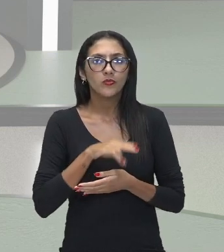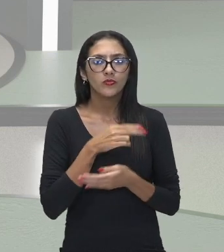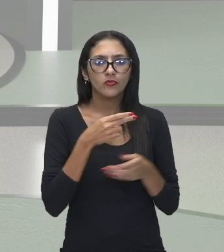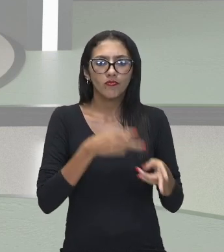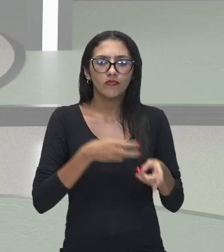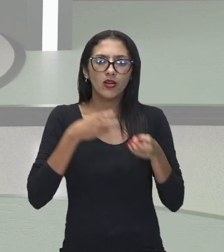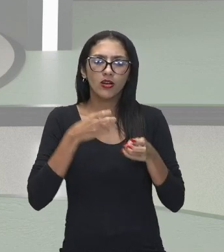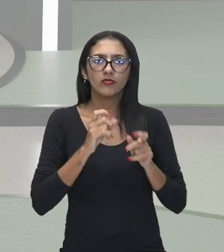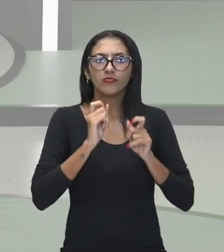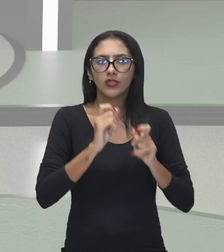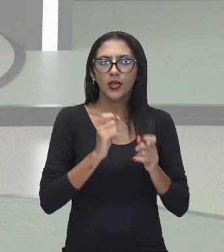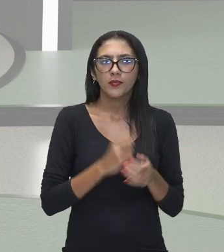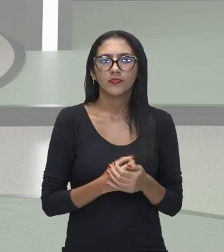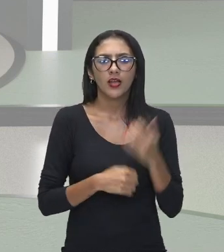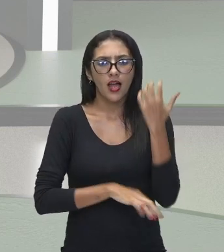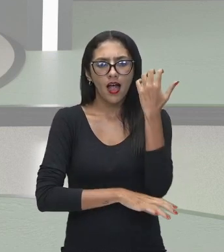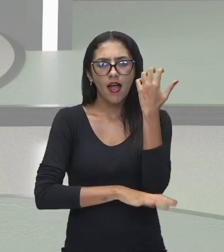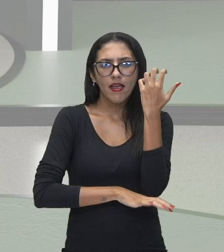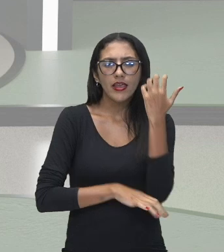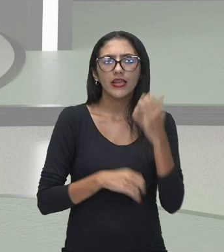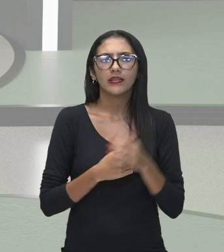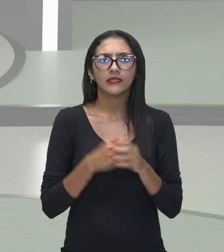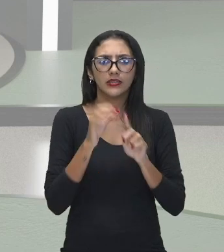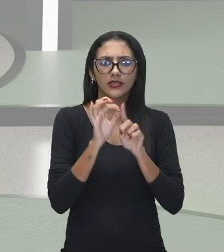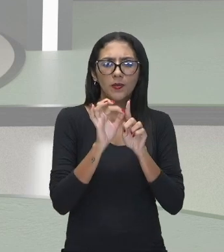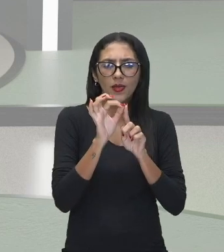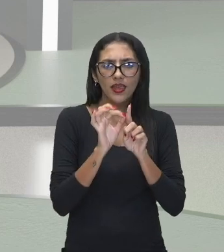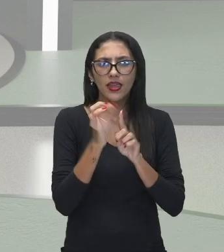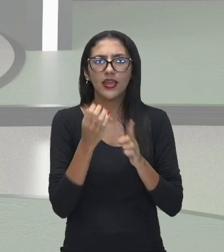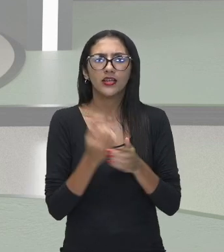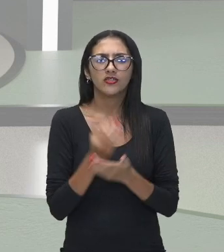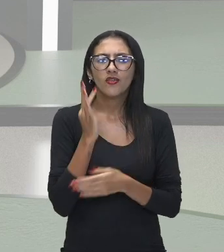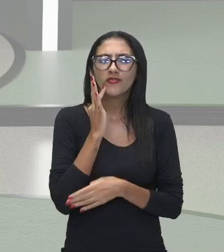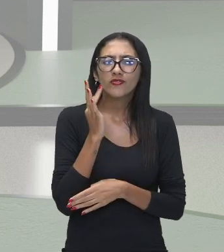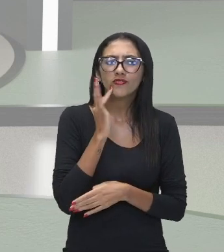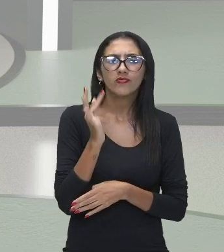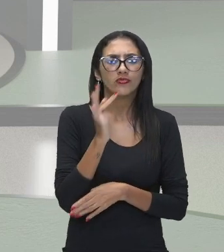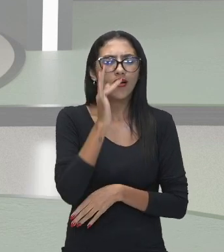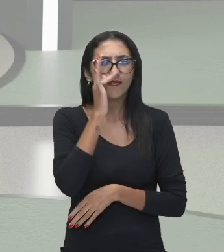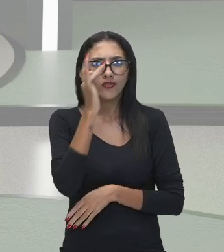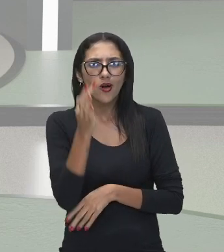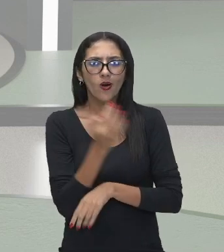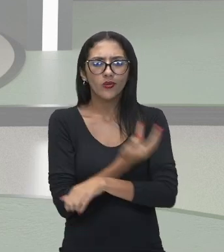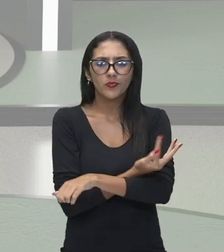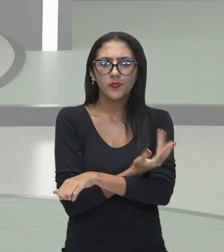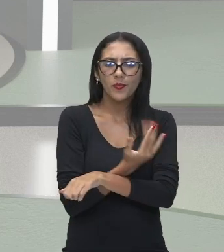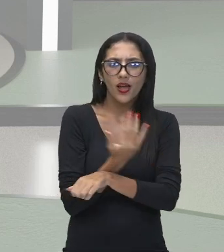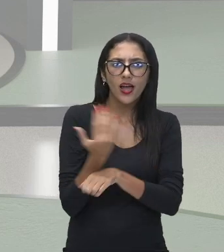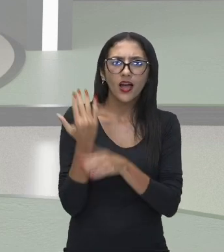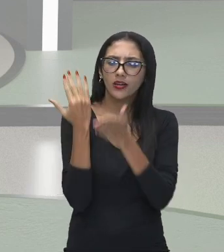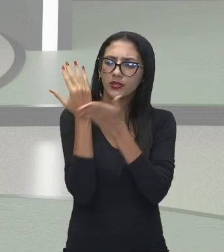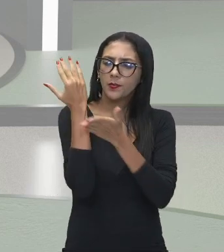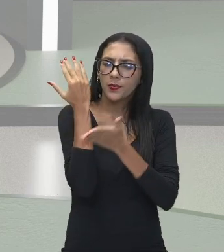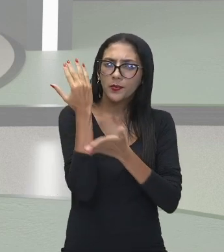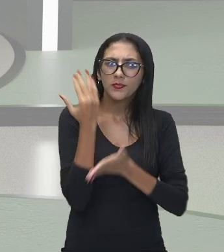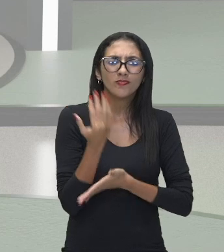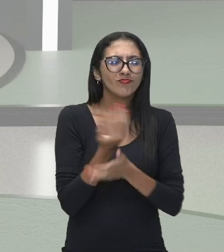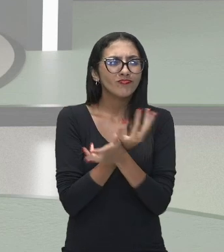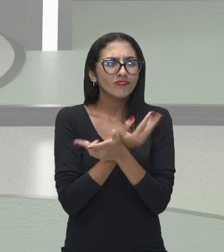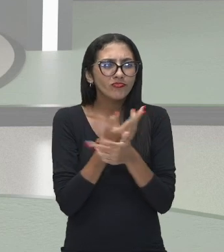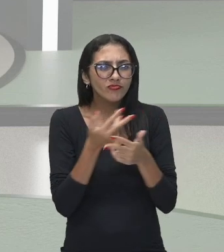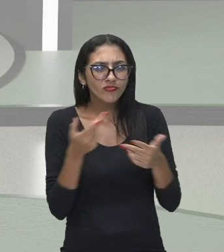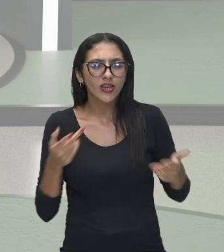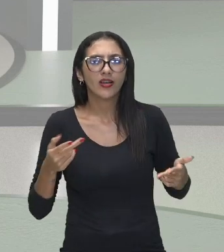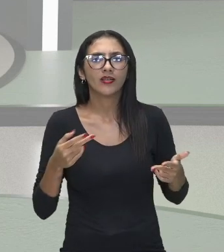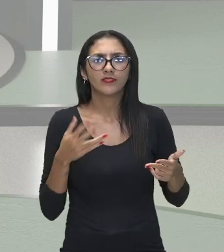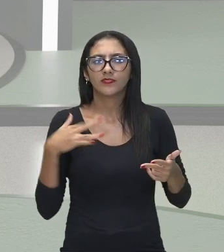de folhas, de raízes, de sementes, de frutos, de flores, dos troncos das plantas. Então, a partir de